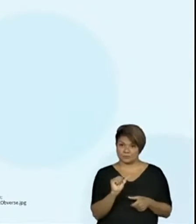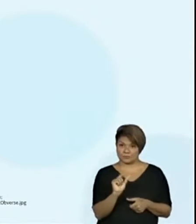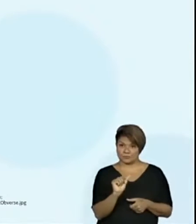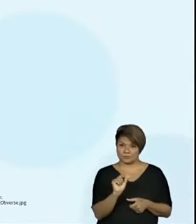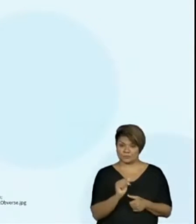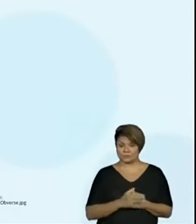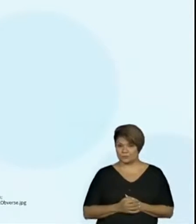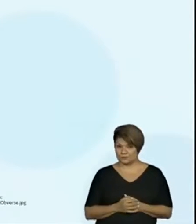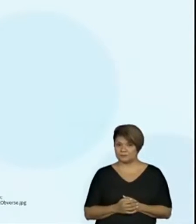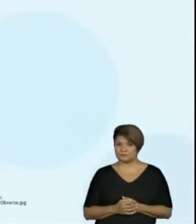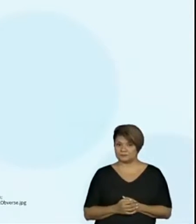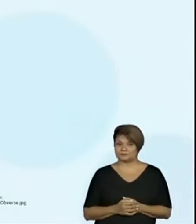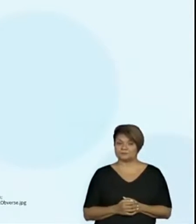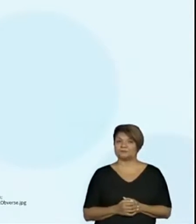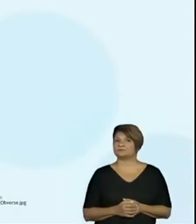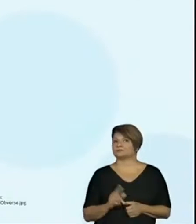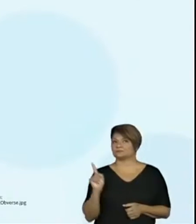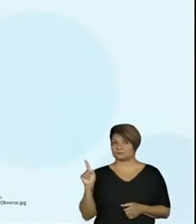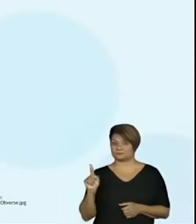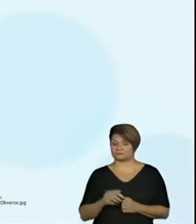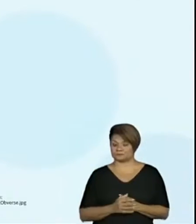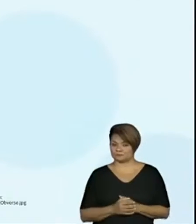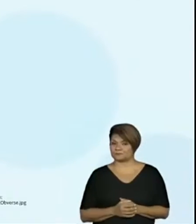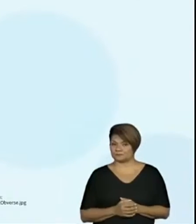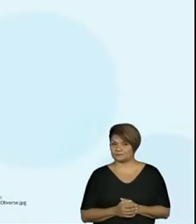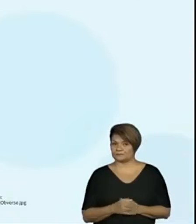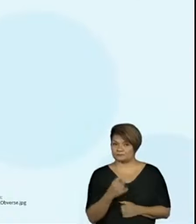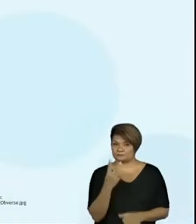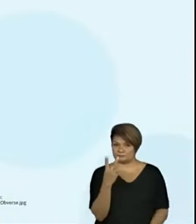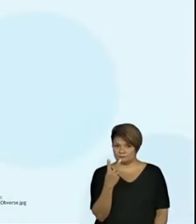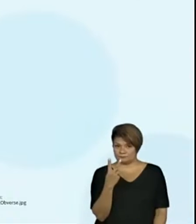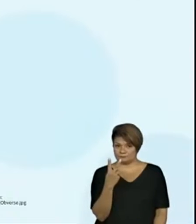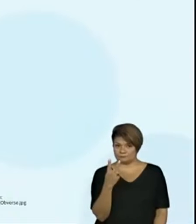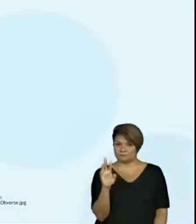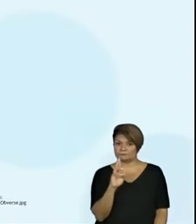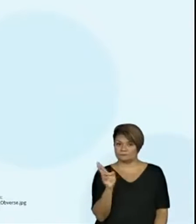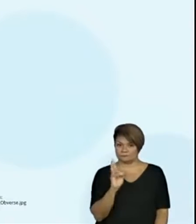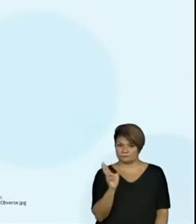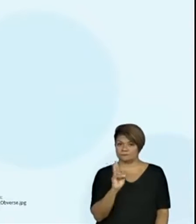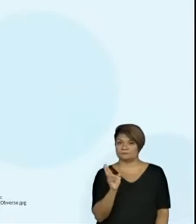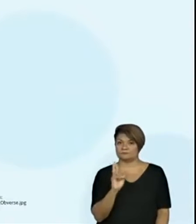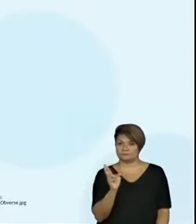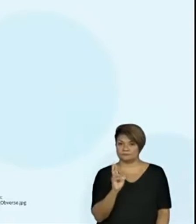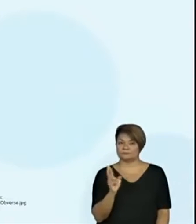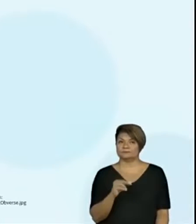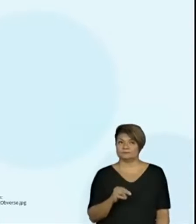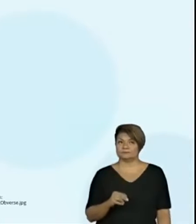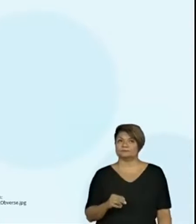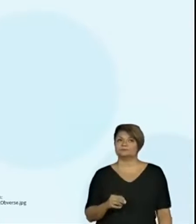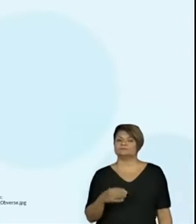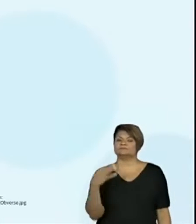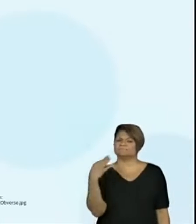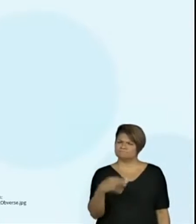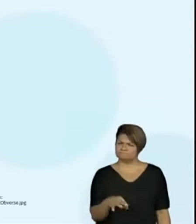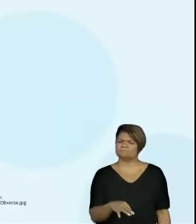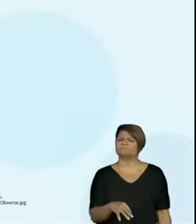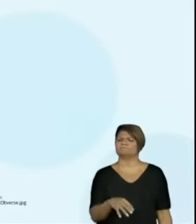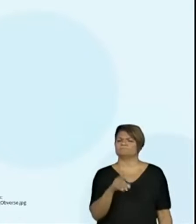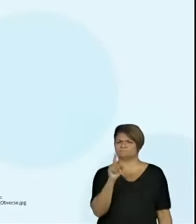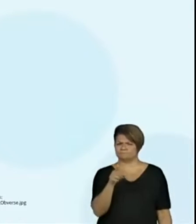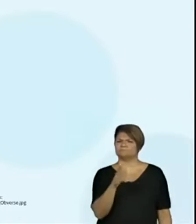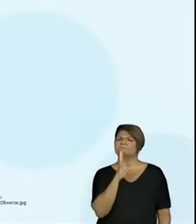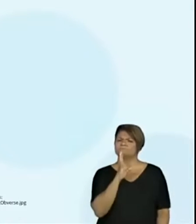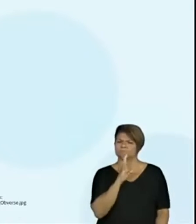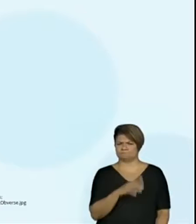só, ali a gente está vendo R$ 2. Essa, com certeza, eles conhecem, eles gostam de